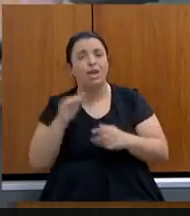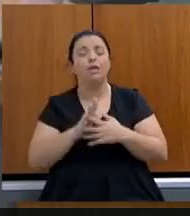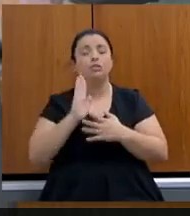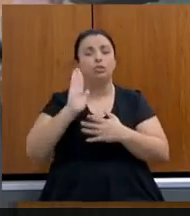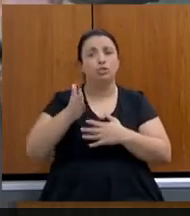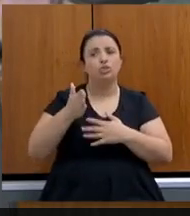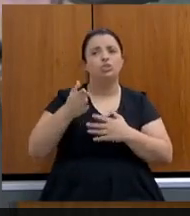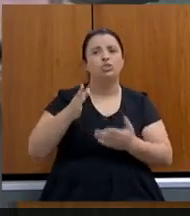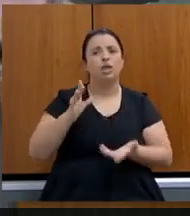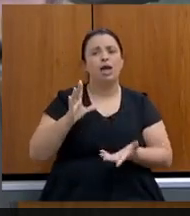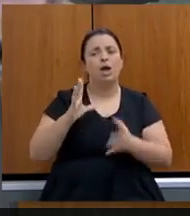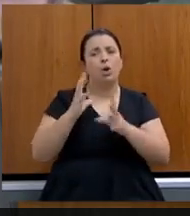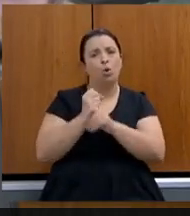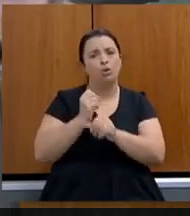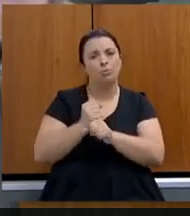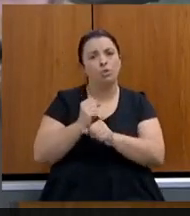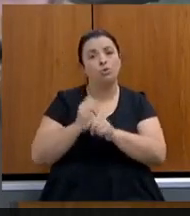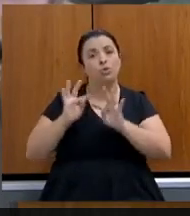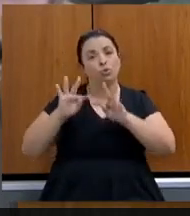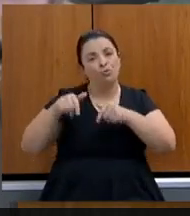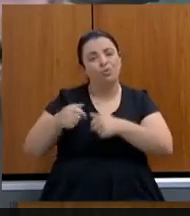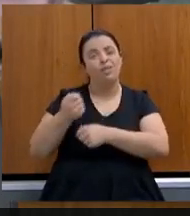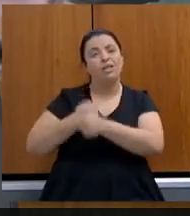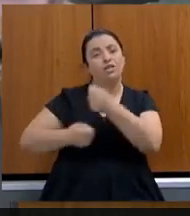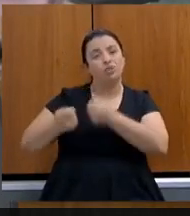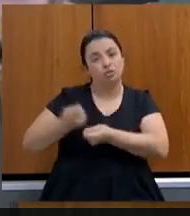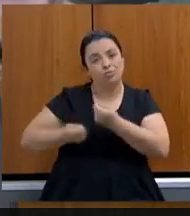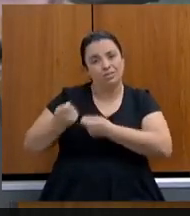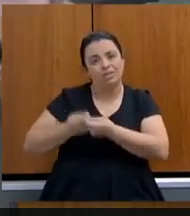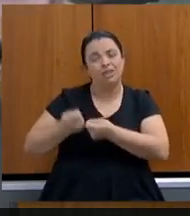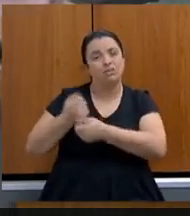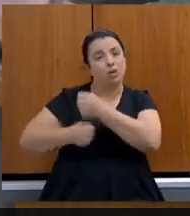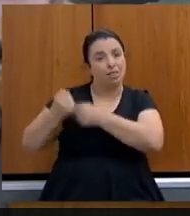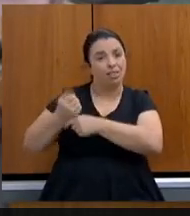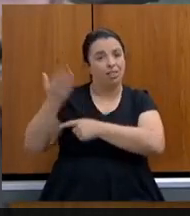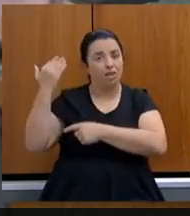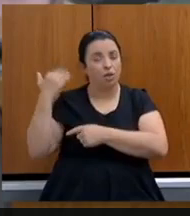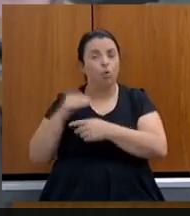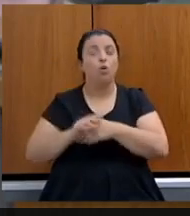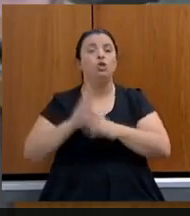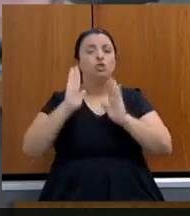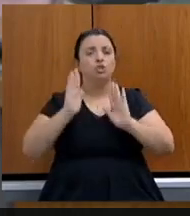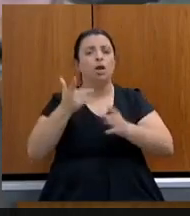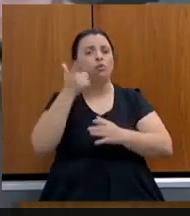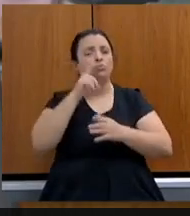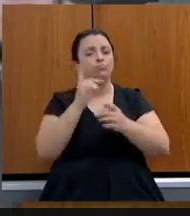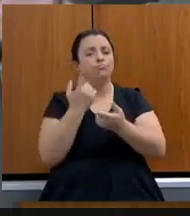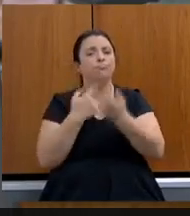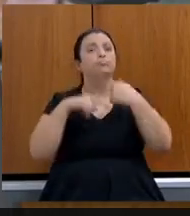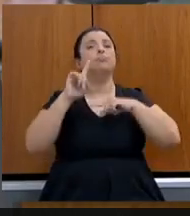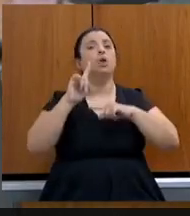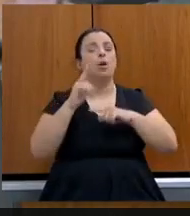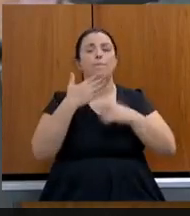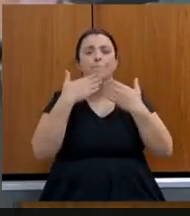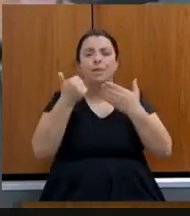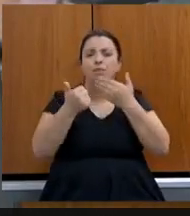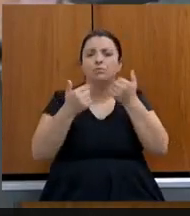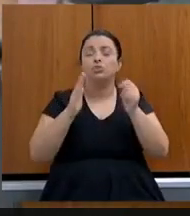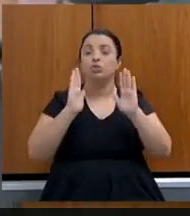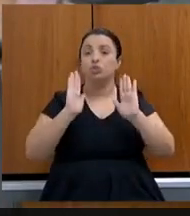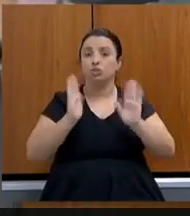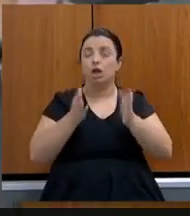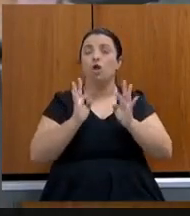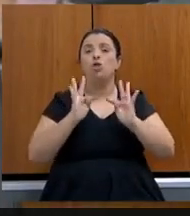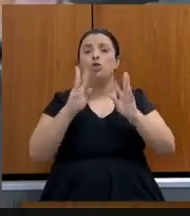foi contabilizado no fim da administração anterior já houve um avanço em relação a isso acho que todos os cuidados que a gente vem